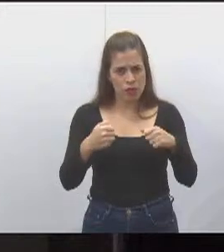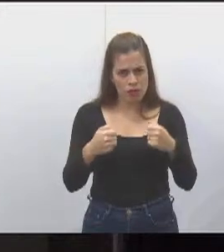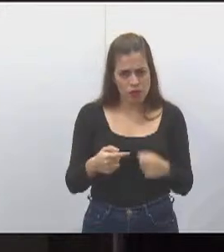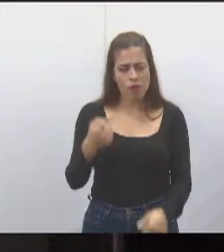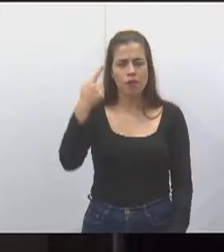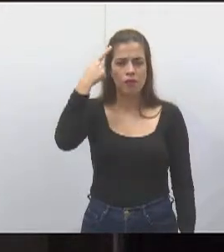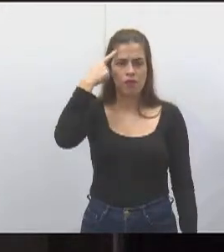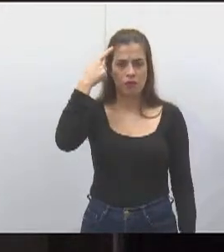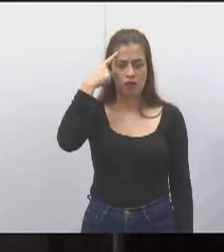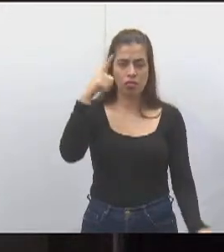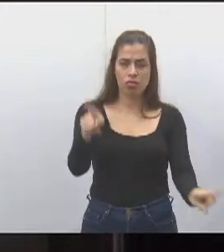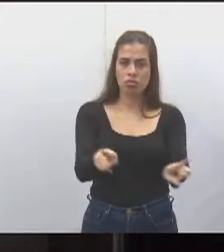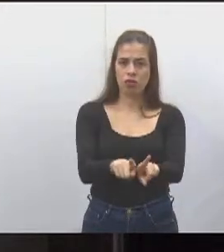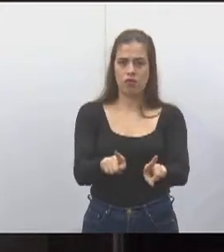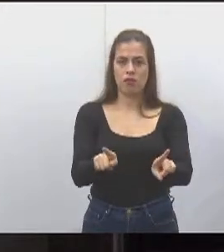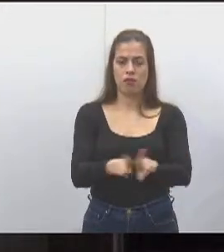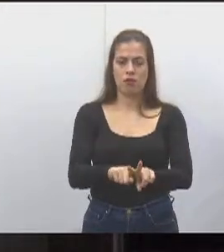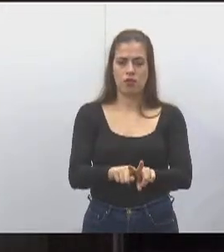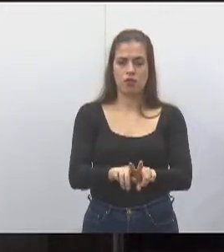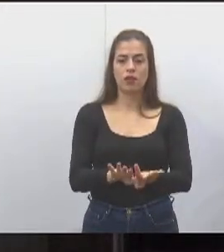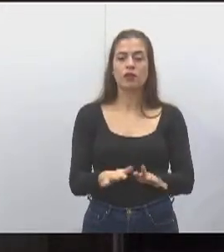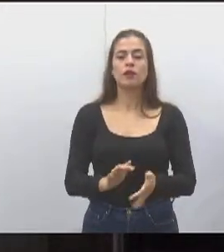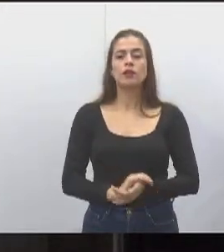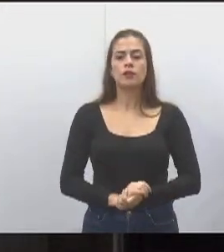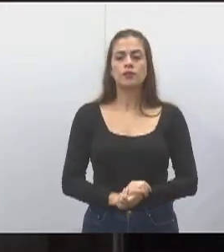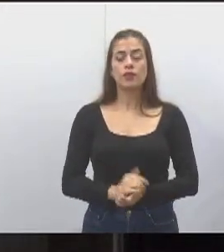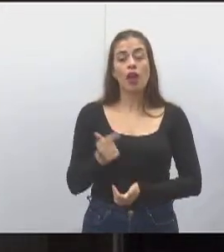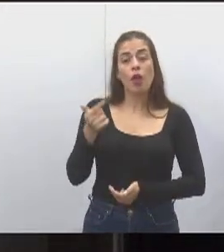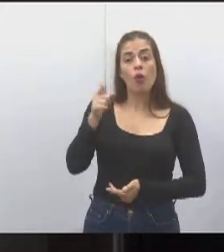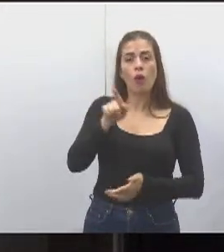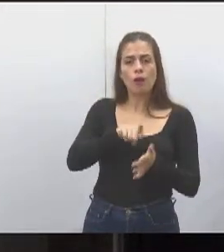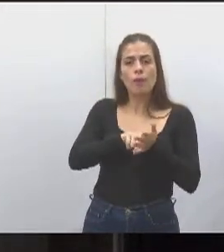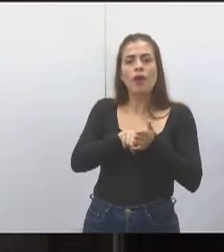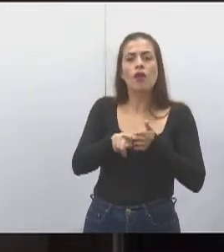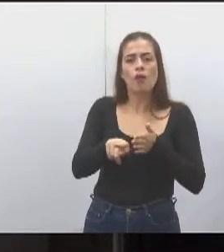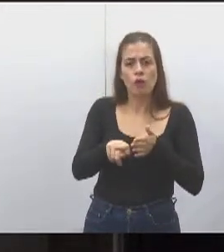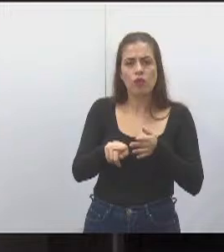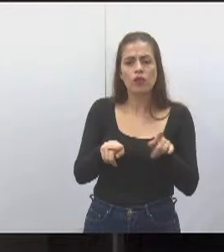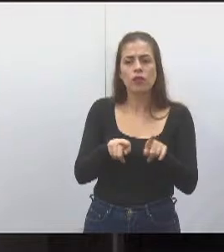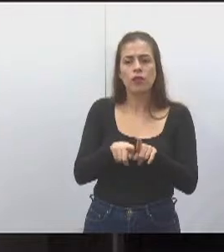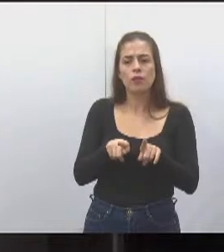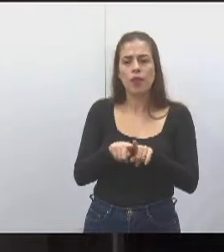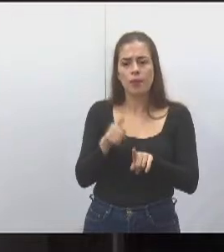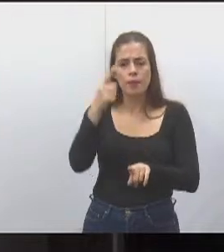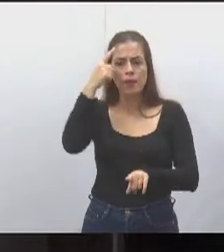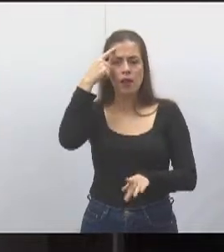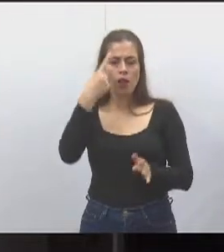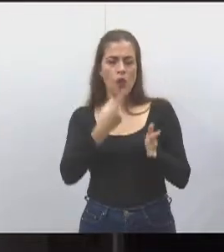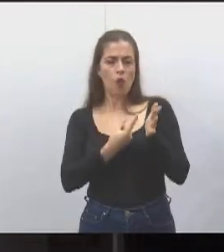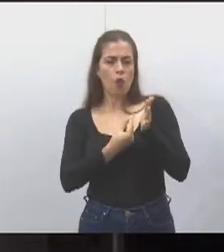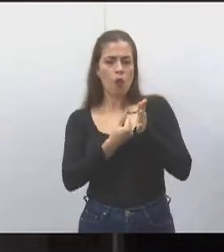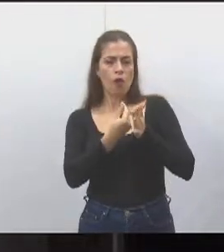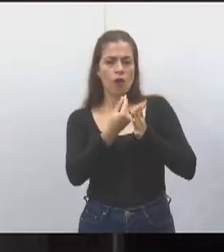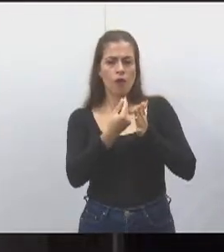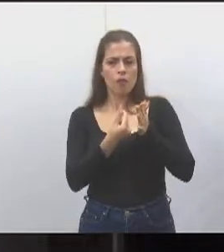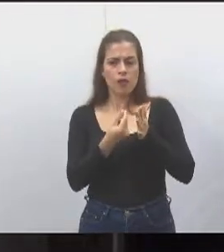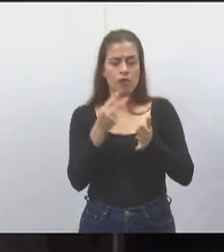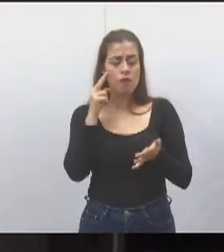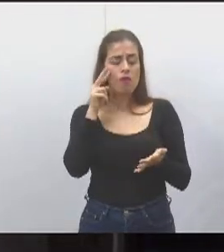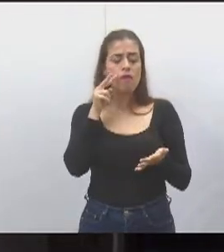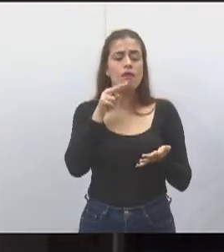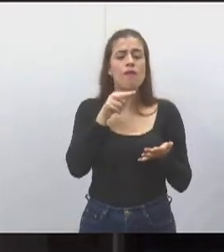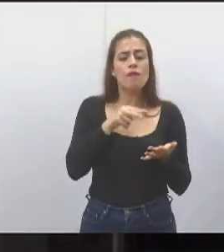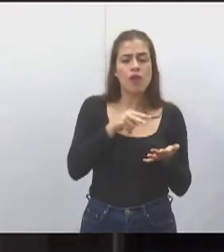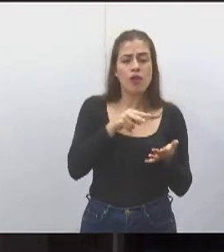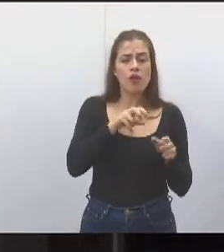em consideração também. Outra questão agora, trazendo sobre o orçamento, vi aqui que para